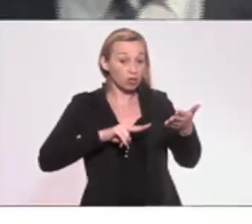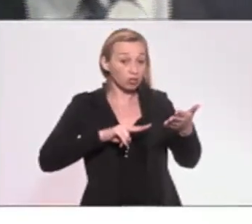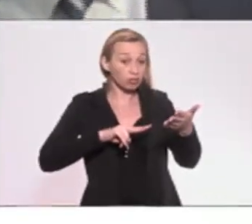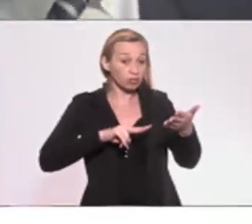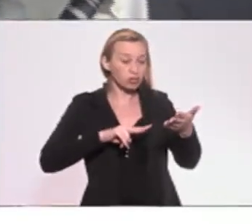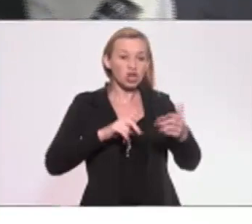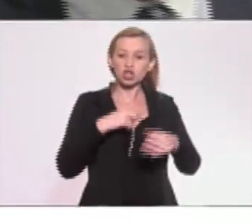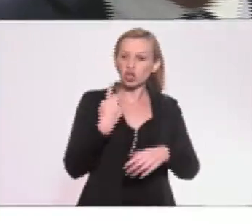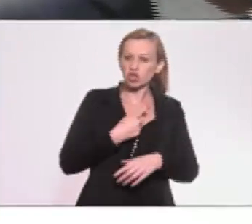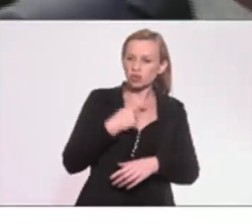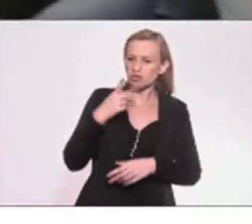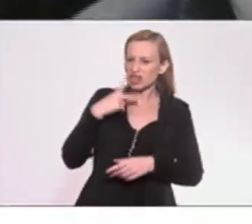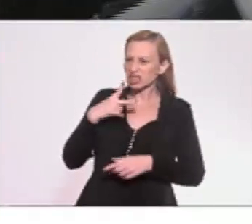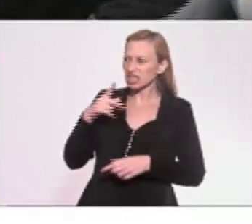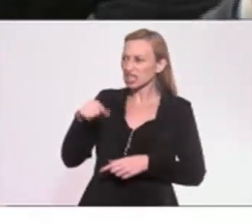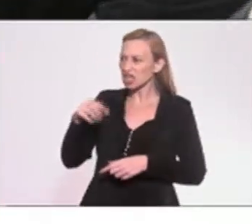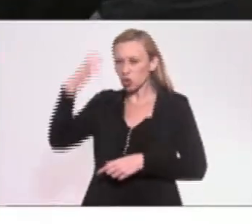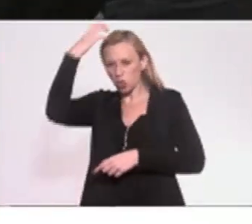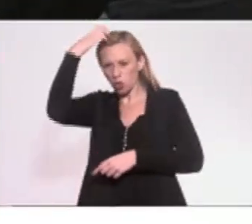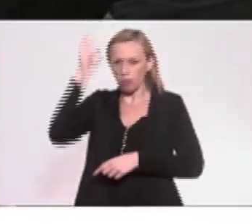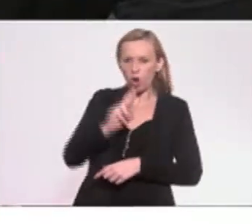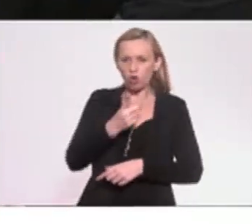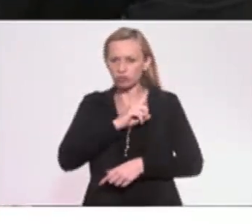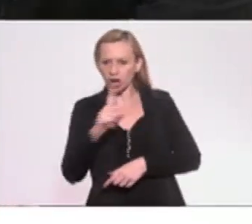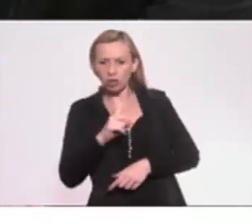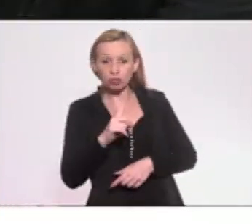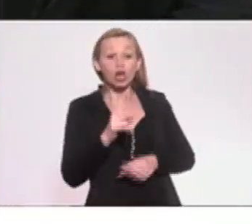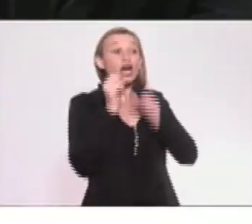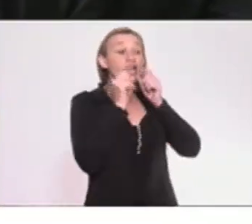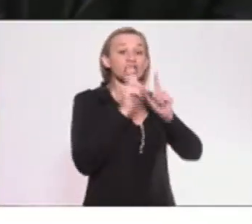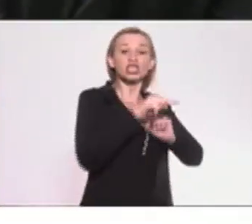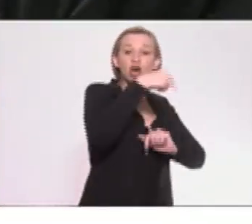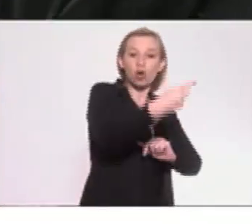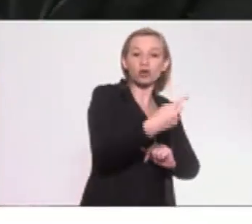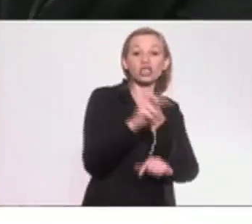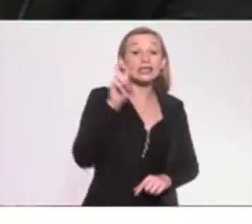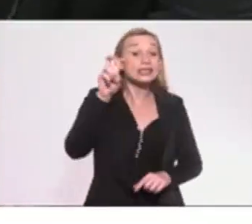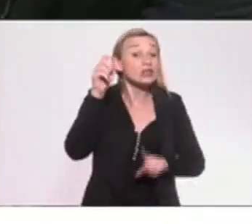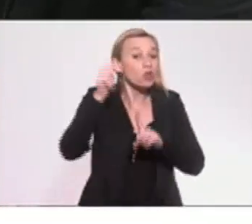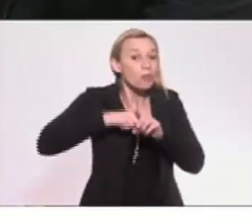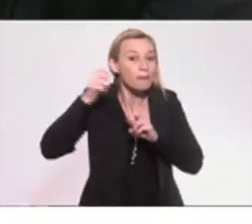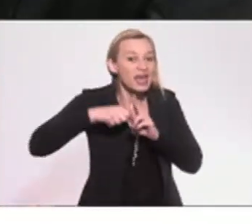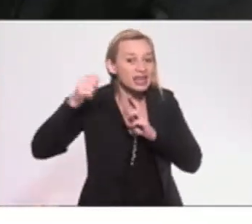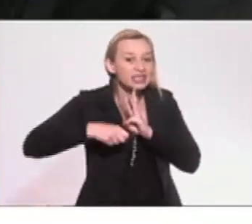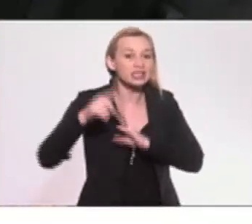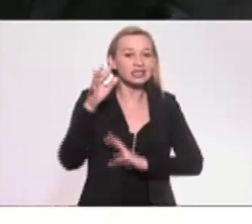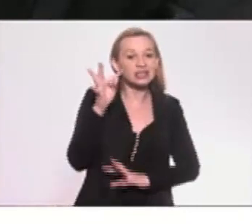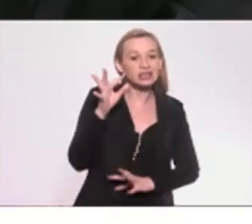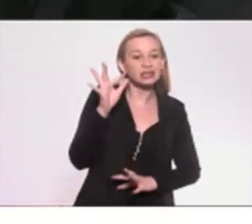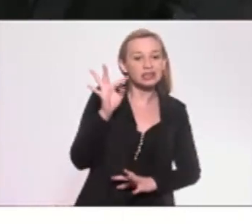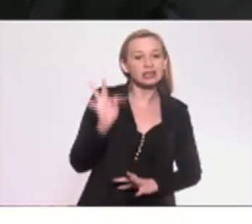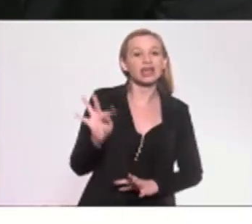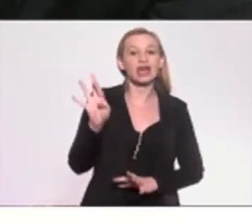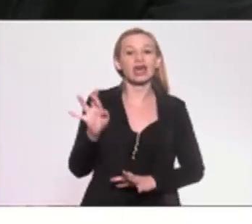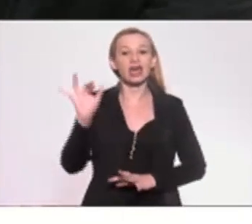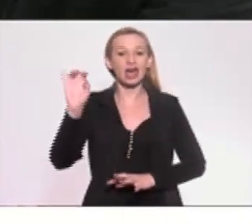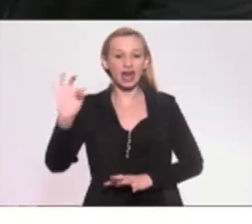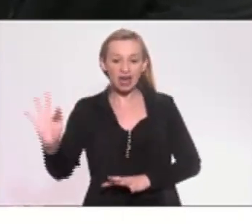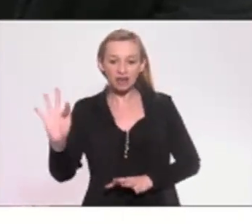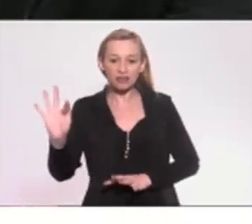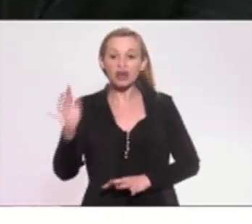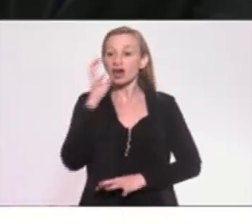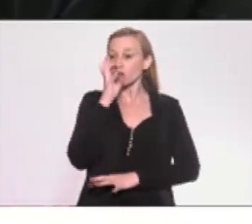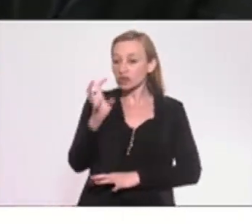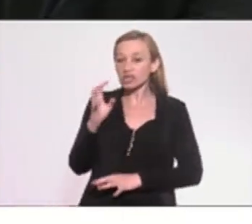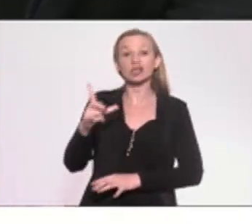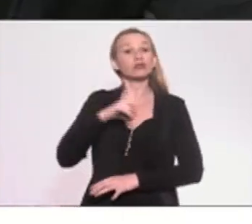culpa ou inocência. Aliás, é outra crítica que fazemos. Já faz 5 meses que o TRF recebeu a denúncia, e por que que não